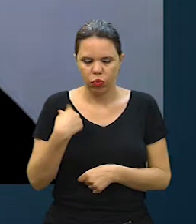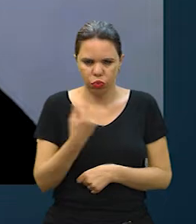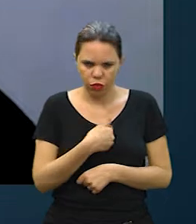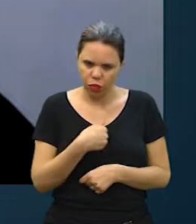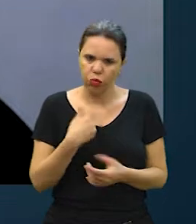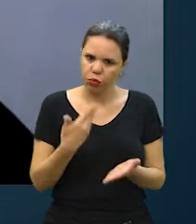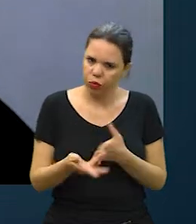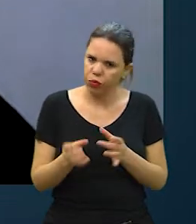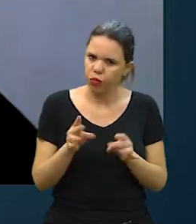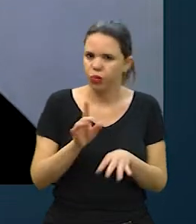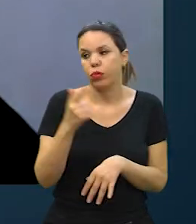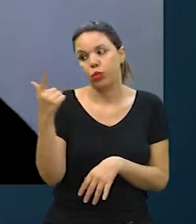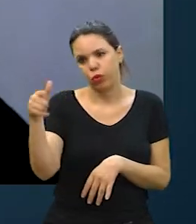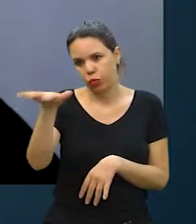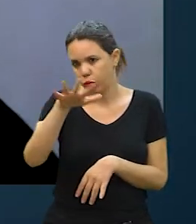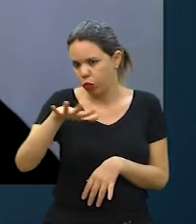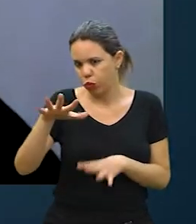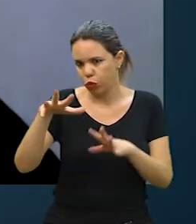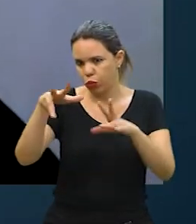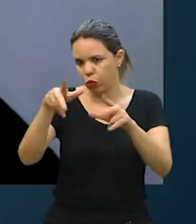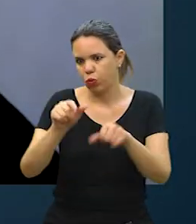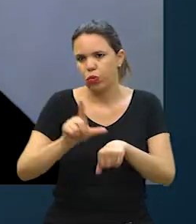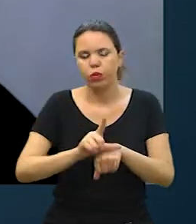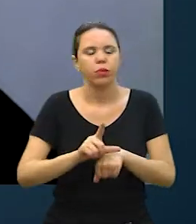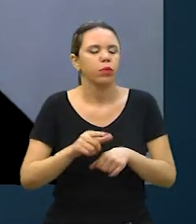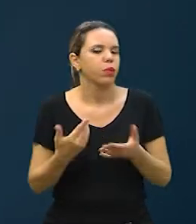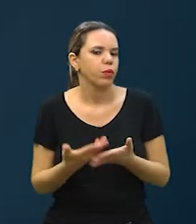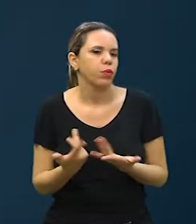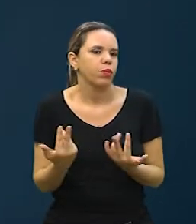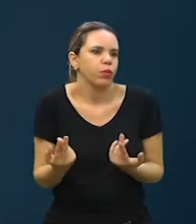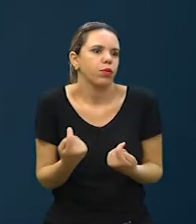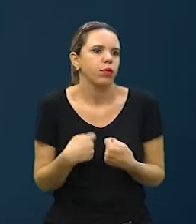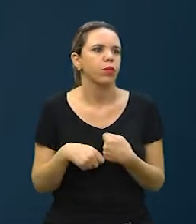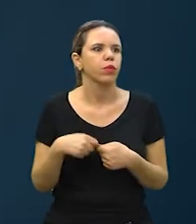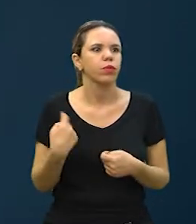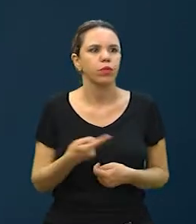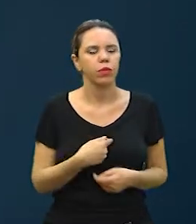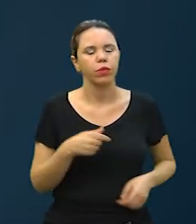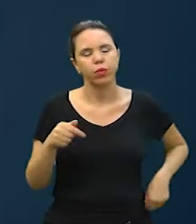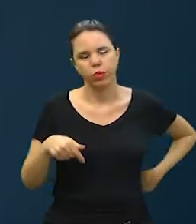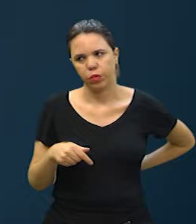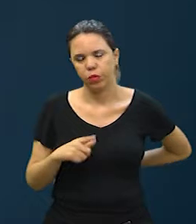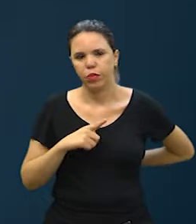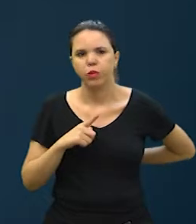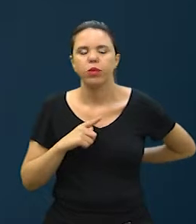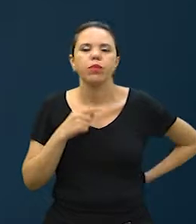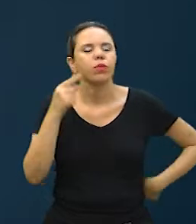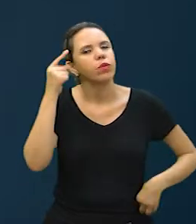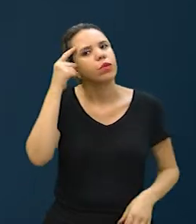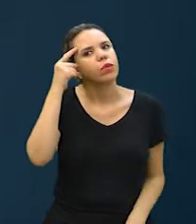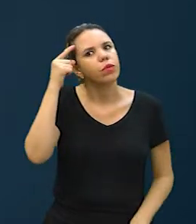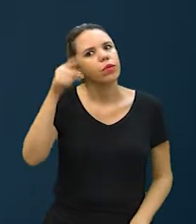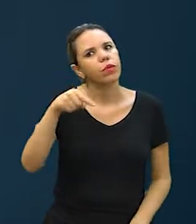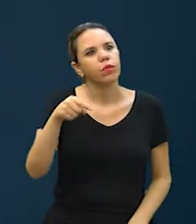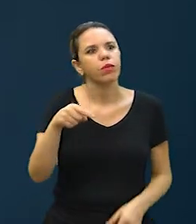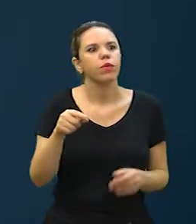que perdia vendas, e sim todas as outras lojas. Então, daí a gente tirou realmente a